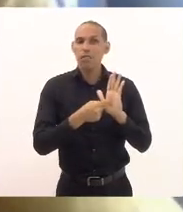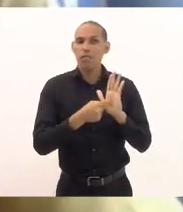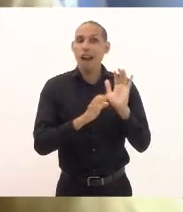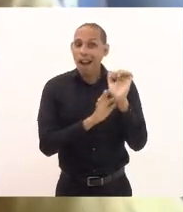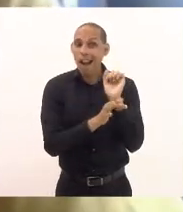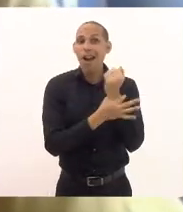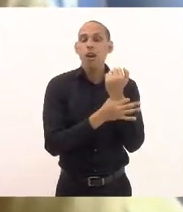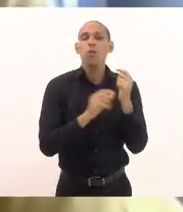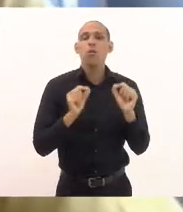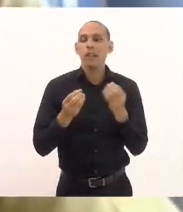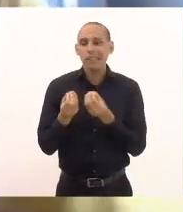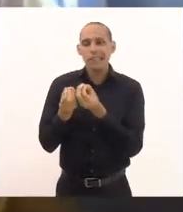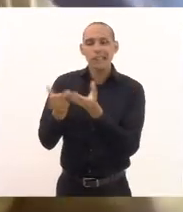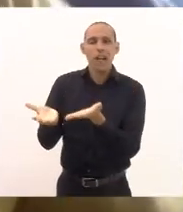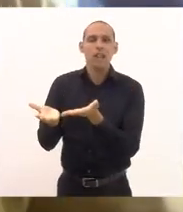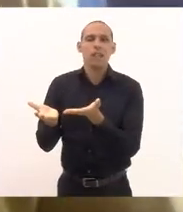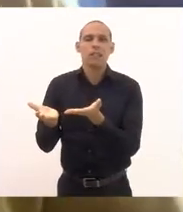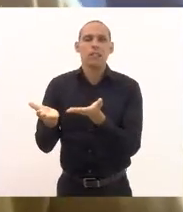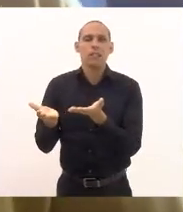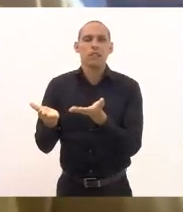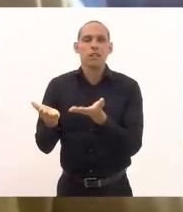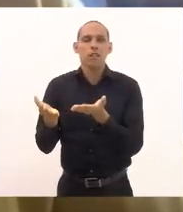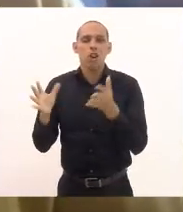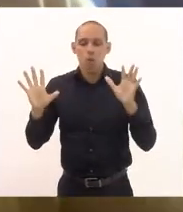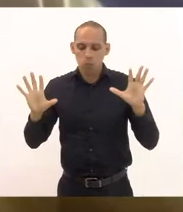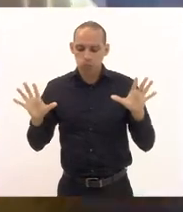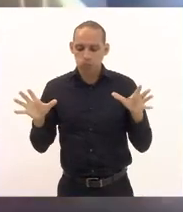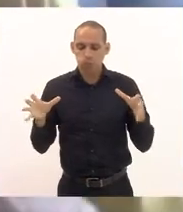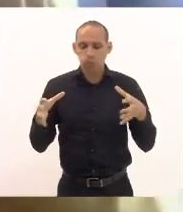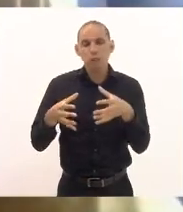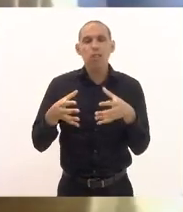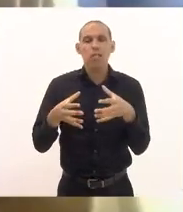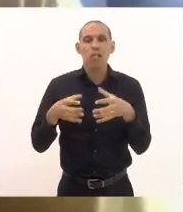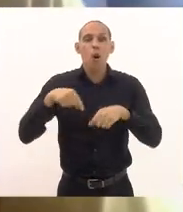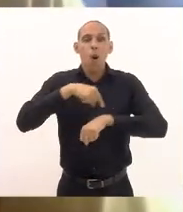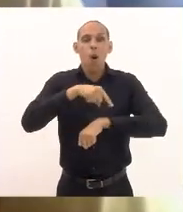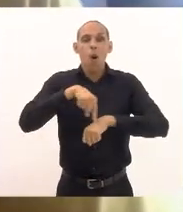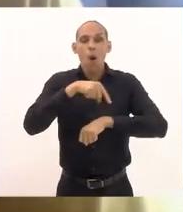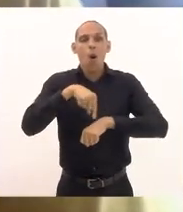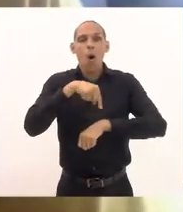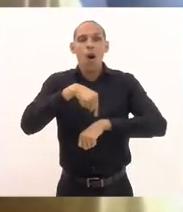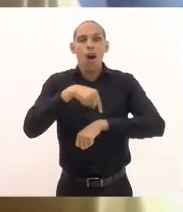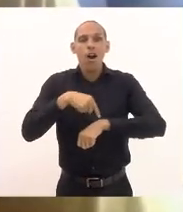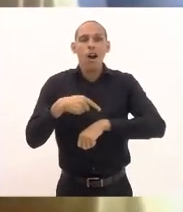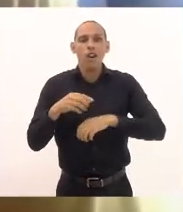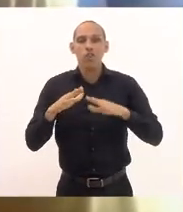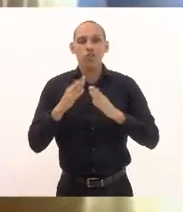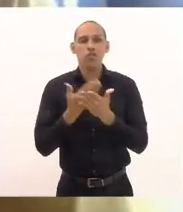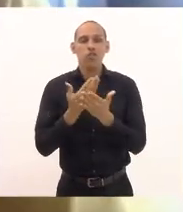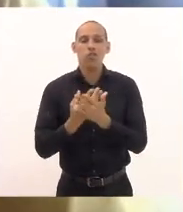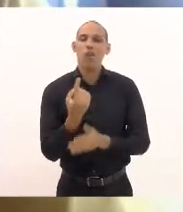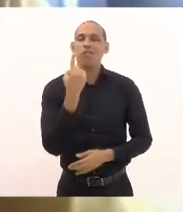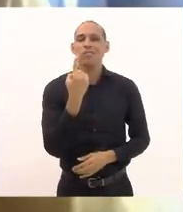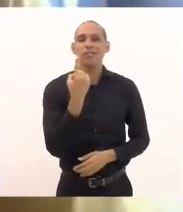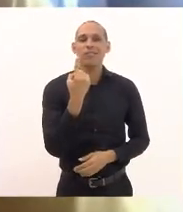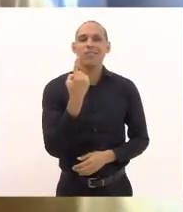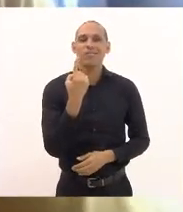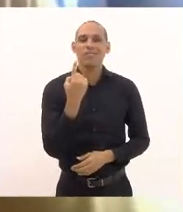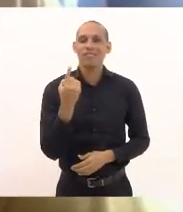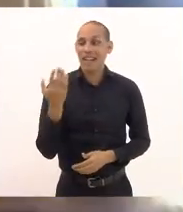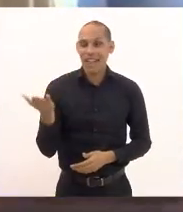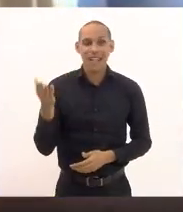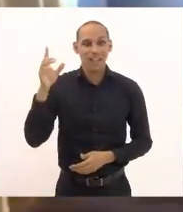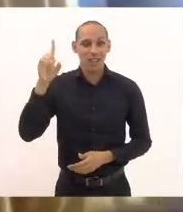que garante ao diretor juntar as cargas que ele tem numa única escola. Como é que o diretor de uma